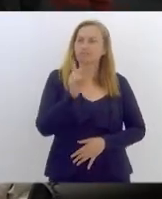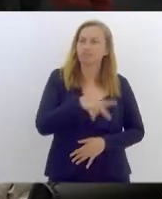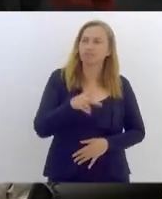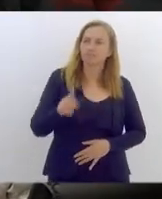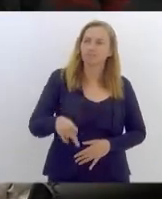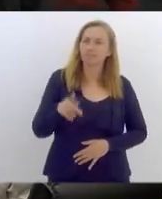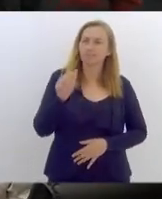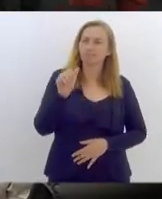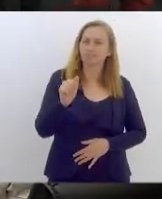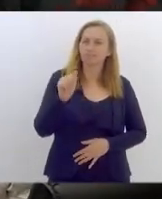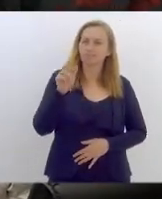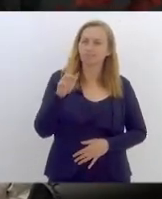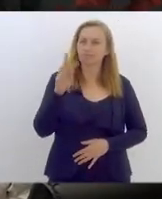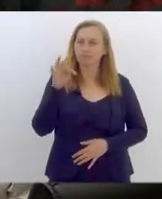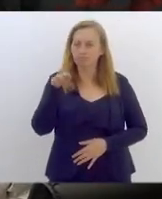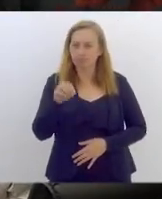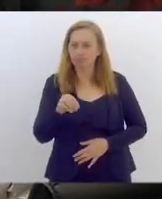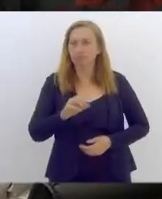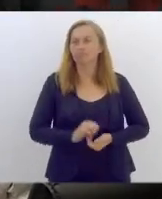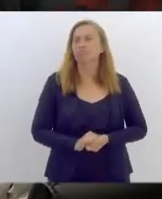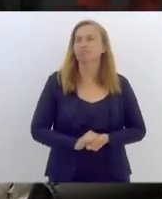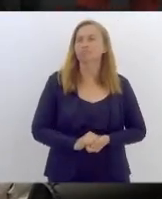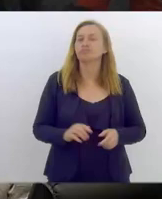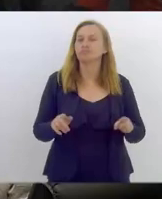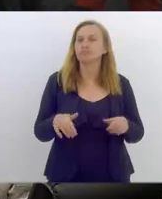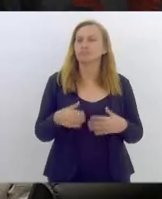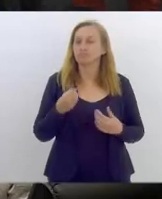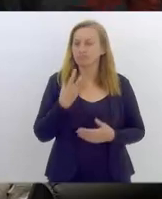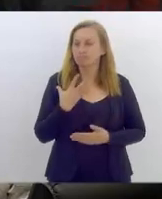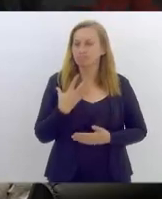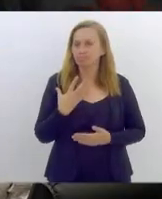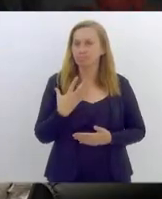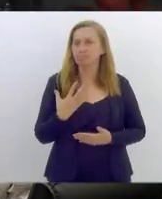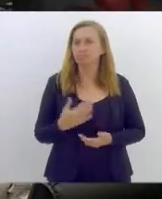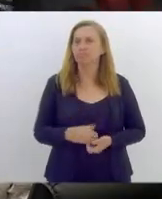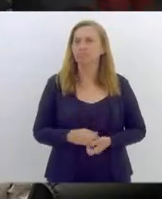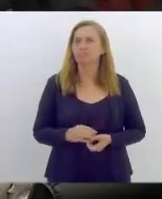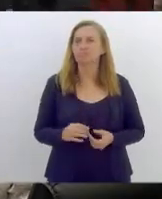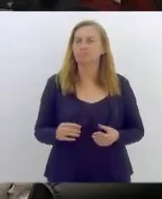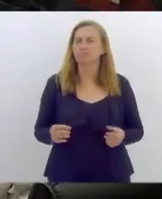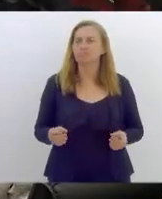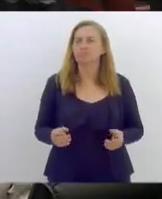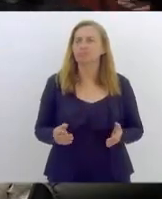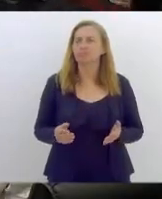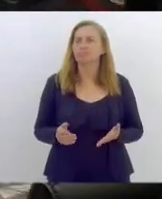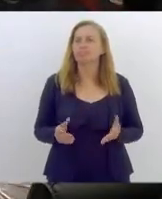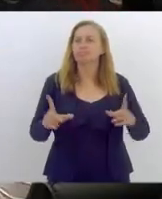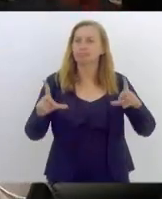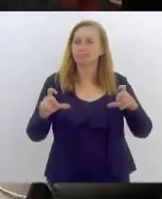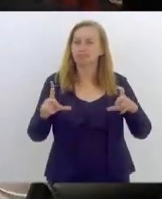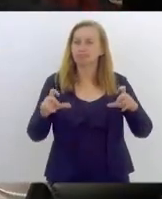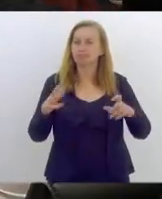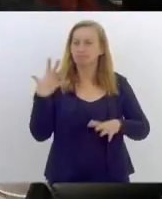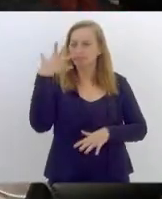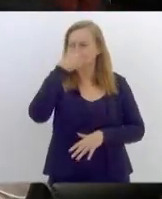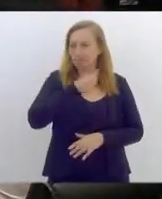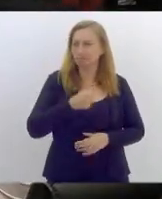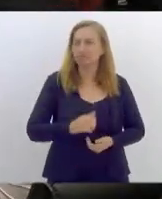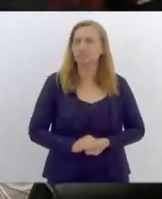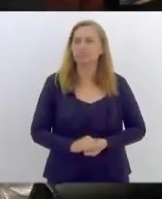professor Augusto Sampaio. Bom, esse bloco está completo, tá? Vamos fazer uma foto bem bonita